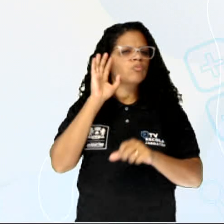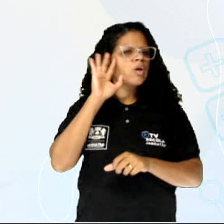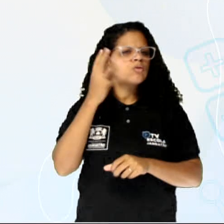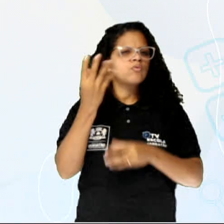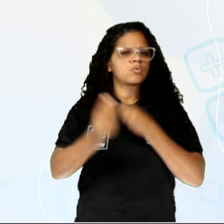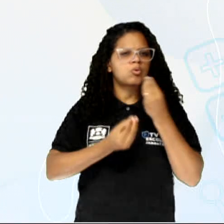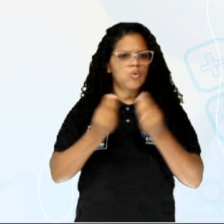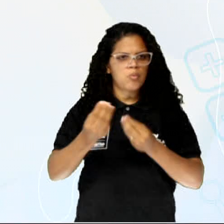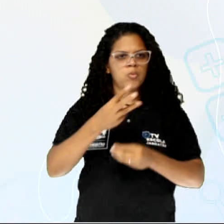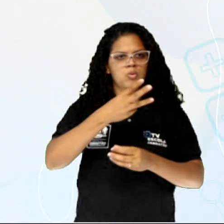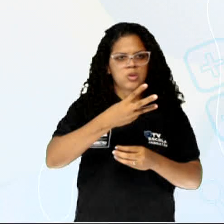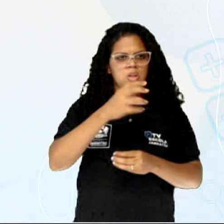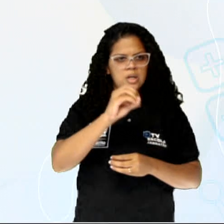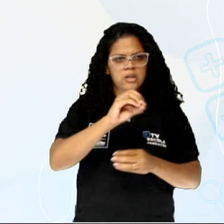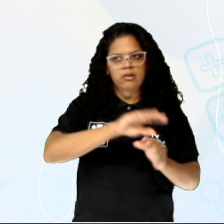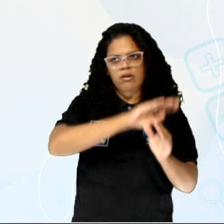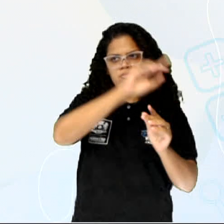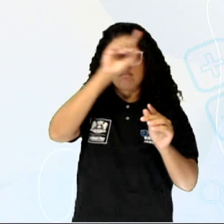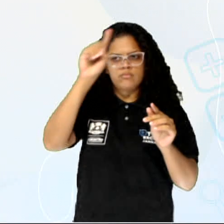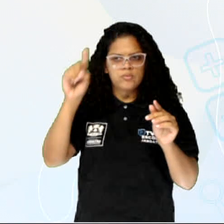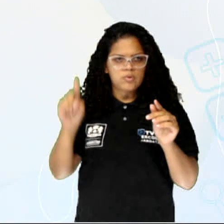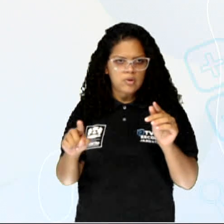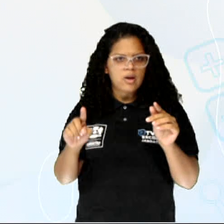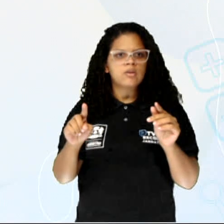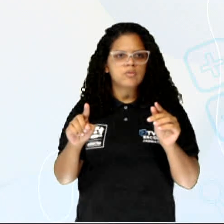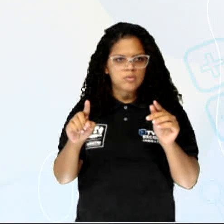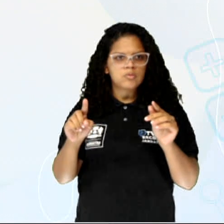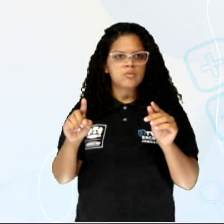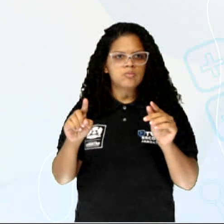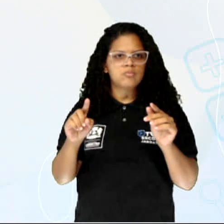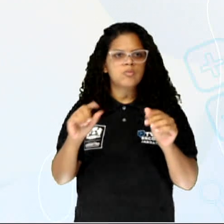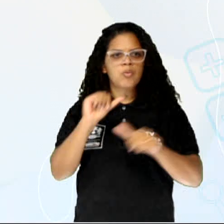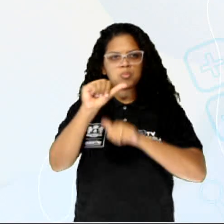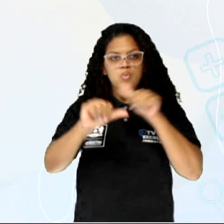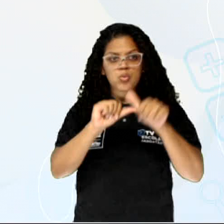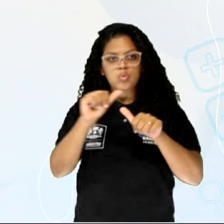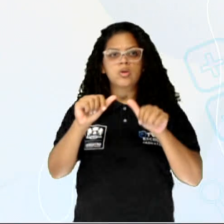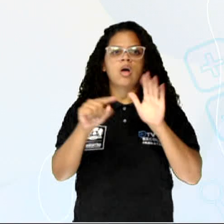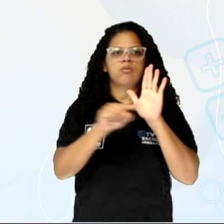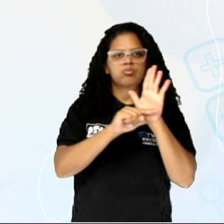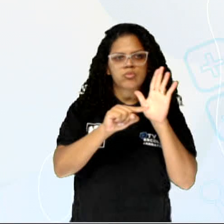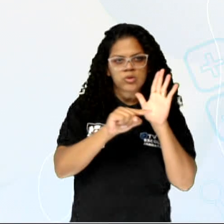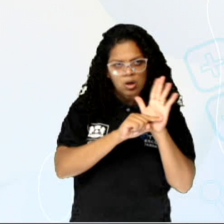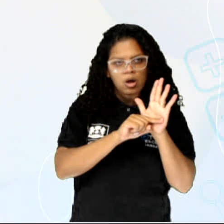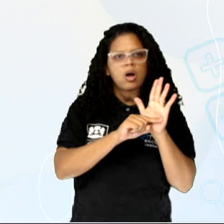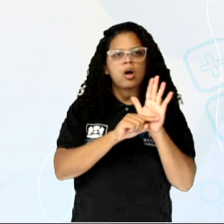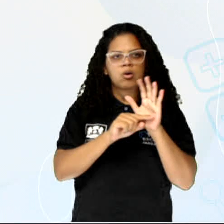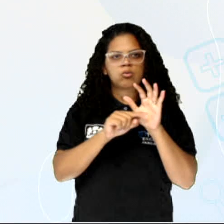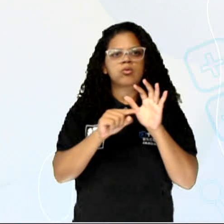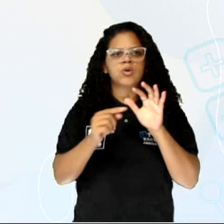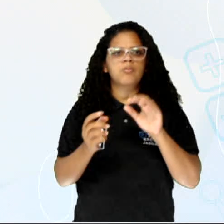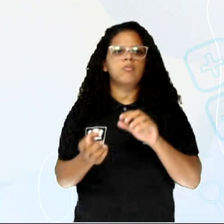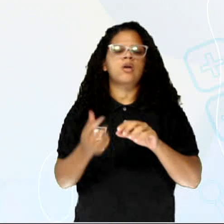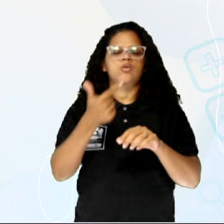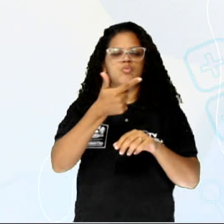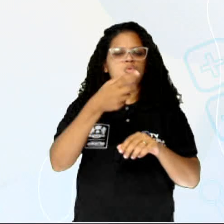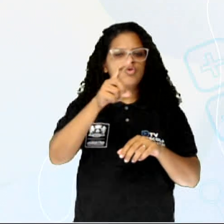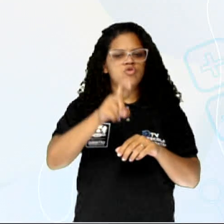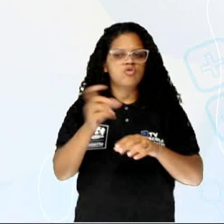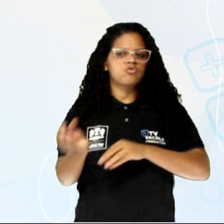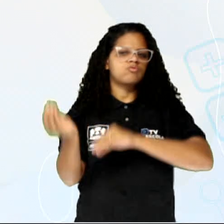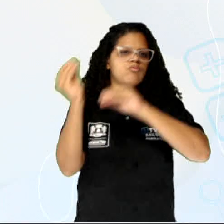para o outro lado, lembram disso? Troca de sinal. E passo 2x para o lado de cá, para o lado esquerdo, troca de